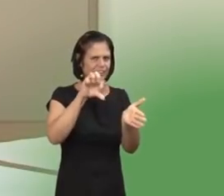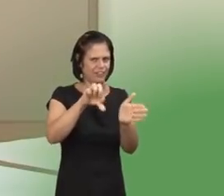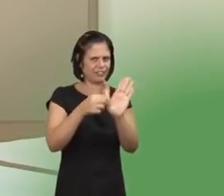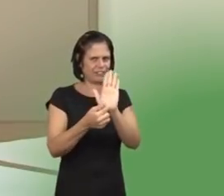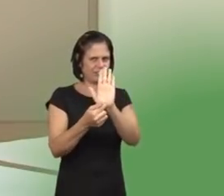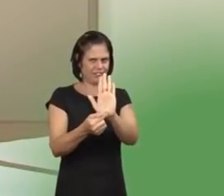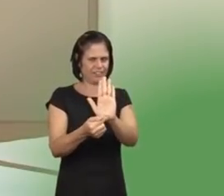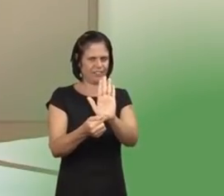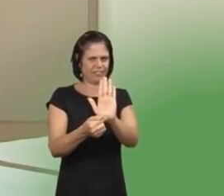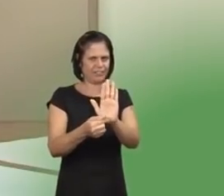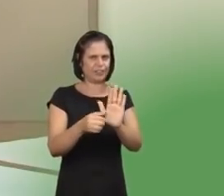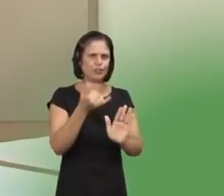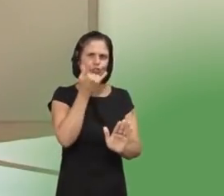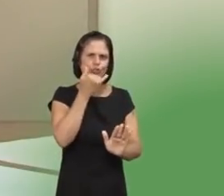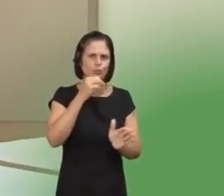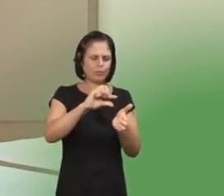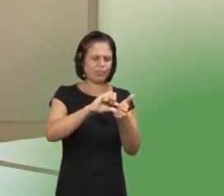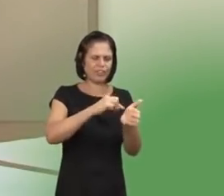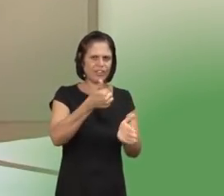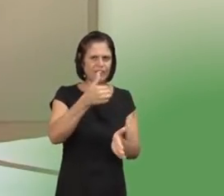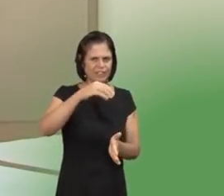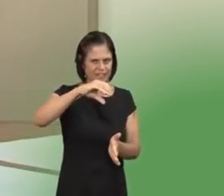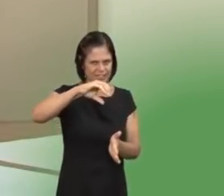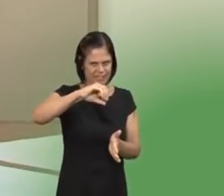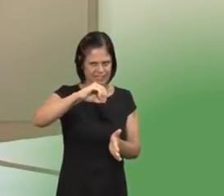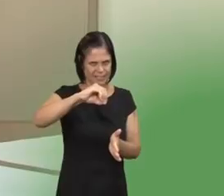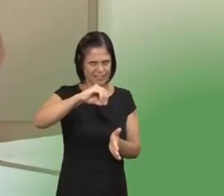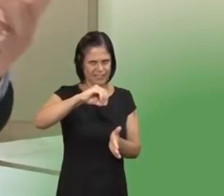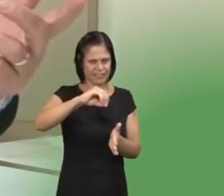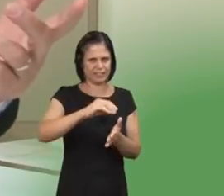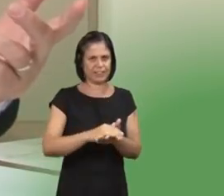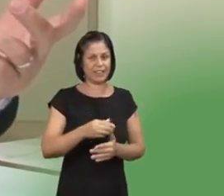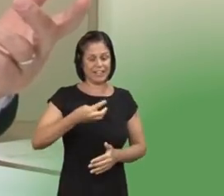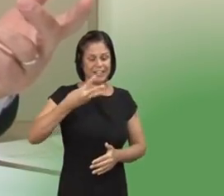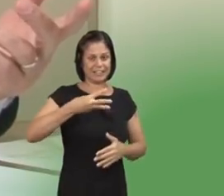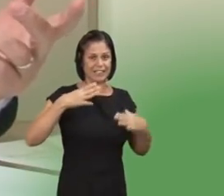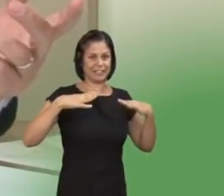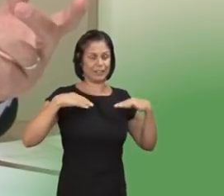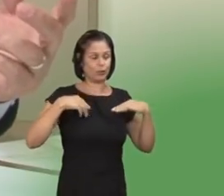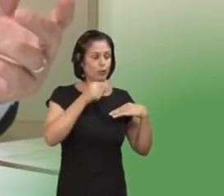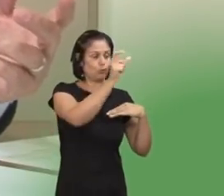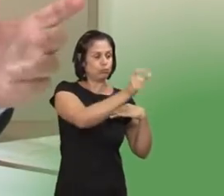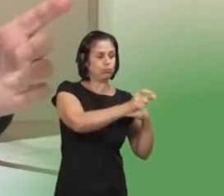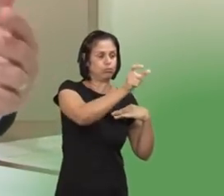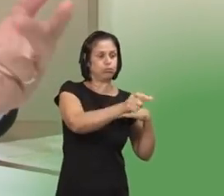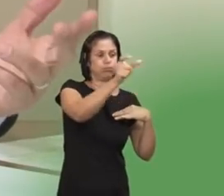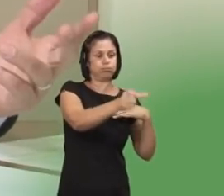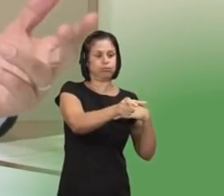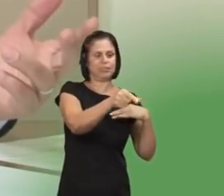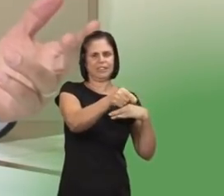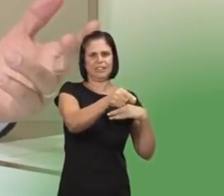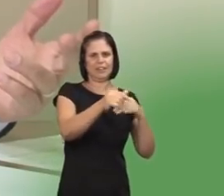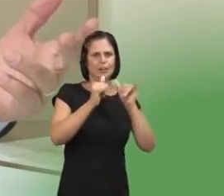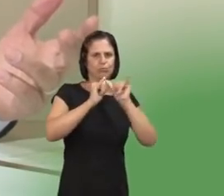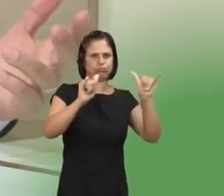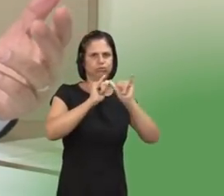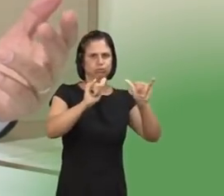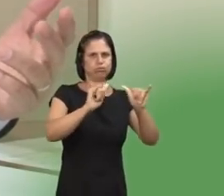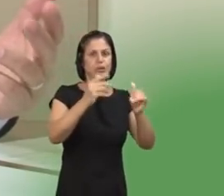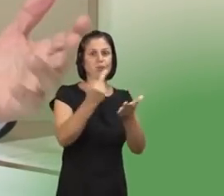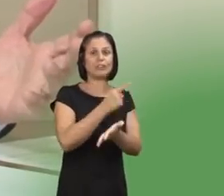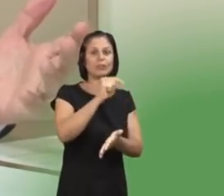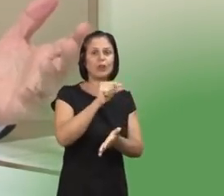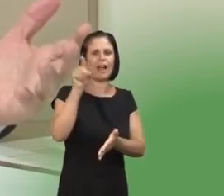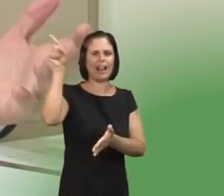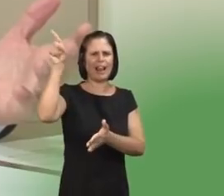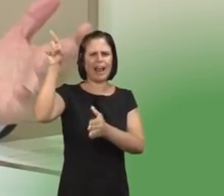assim, no verso 10, né? Quando fala no verso 10, o terceiro anjo tocou a sua trombeta e caiu do céu uma grande